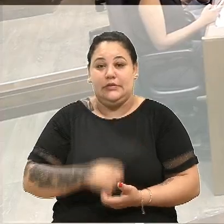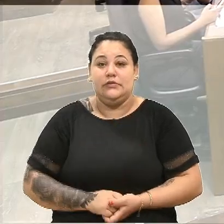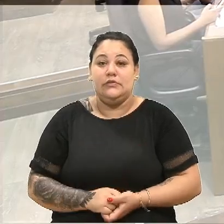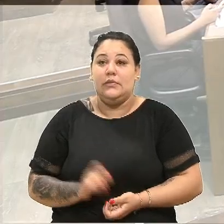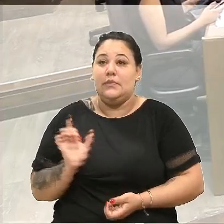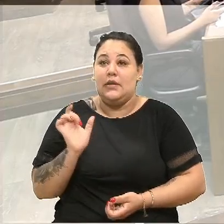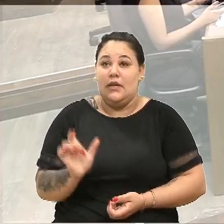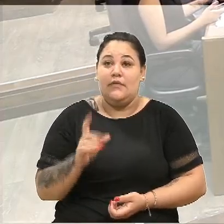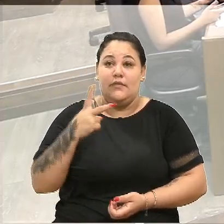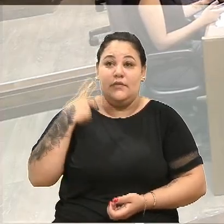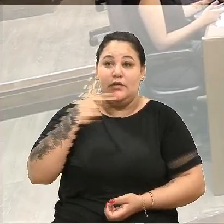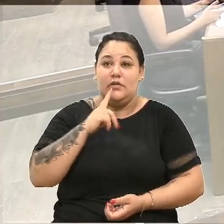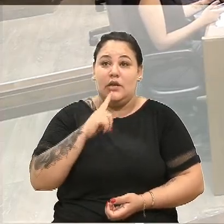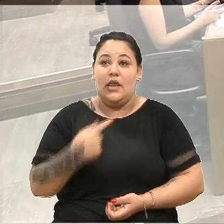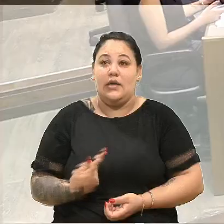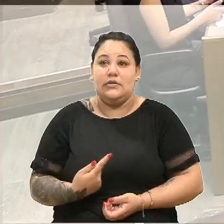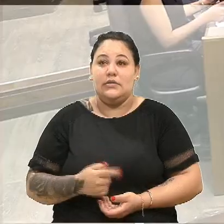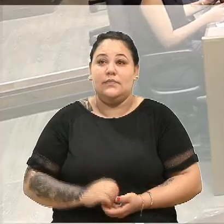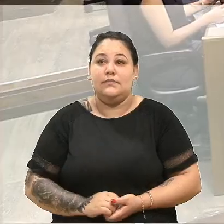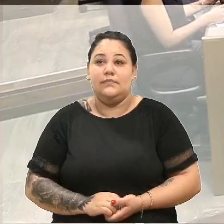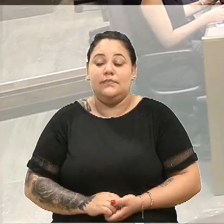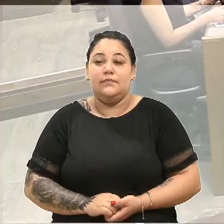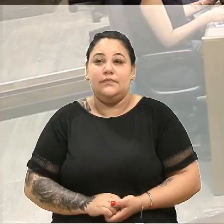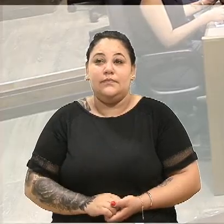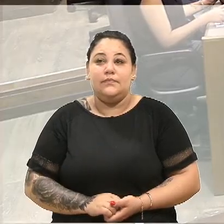Gladys Friis.